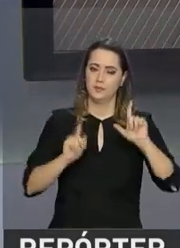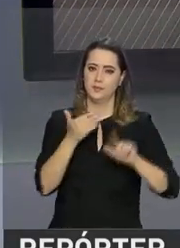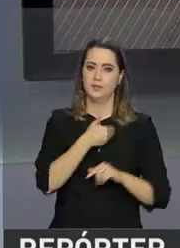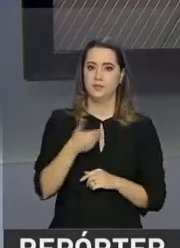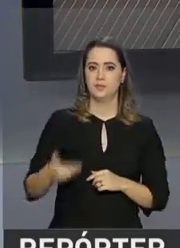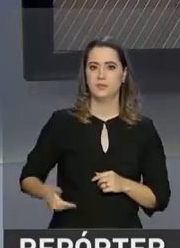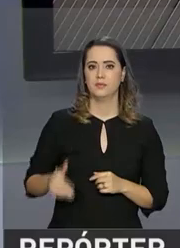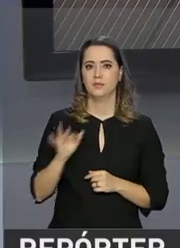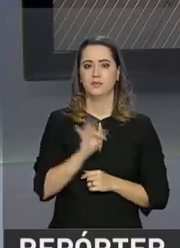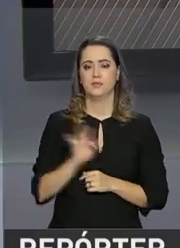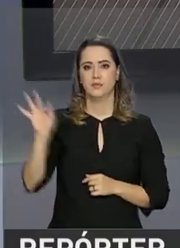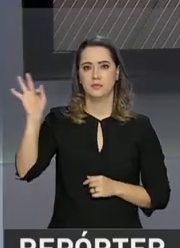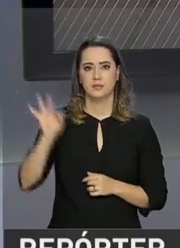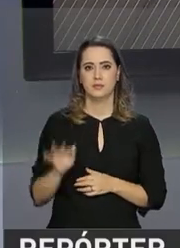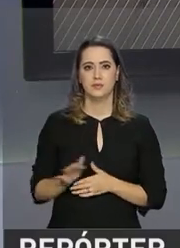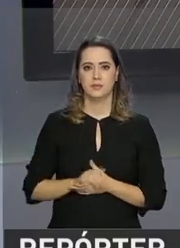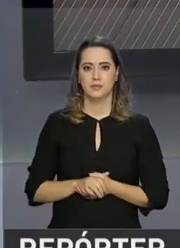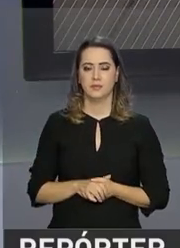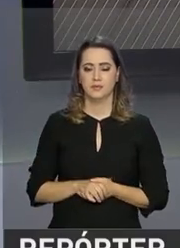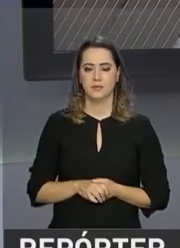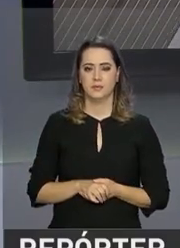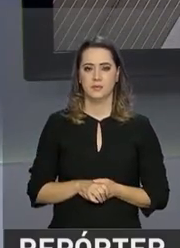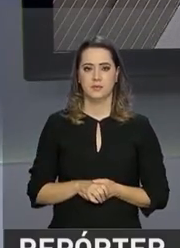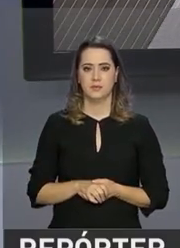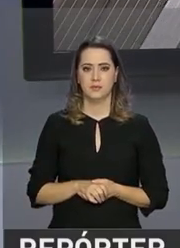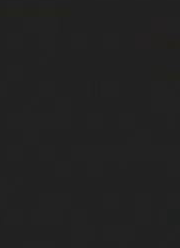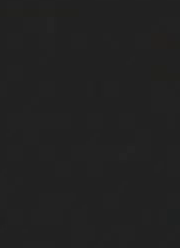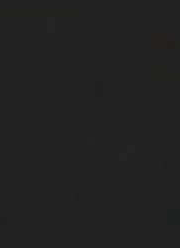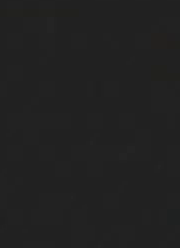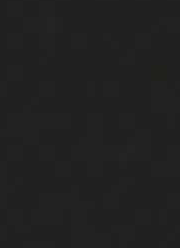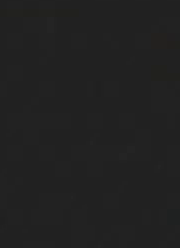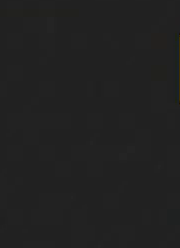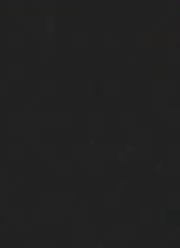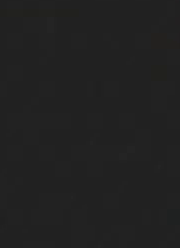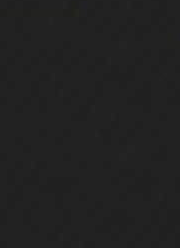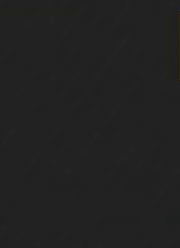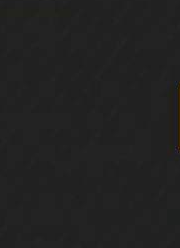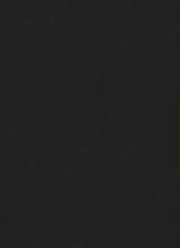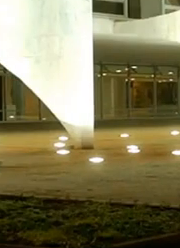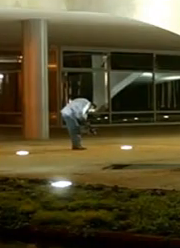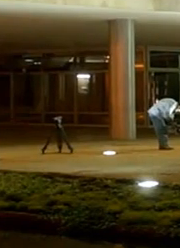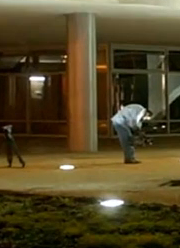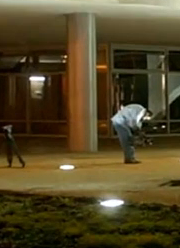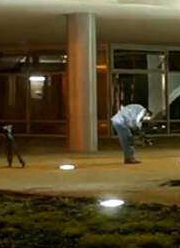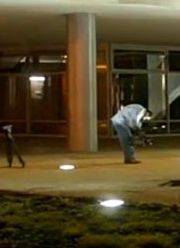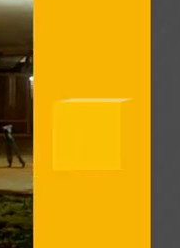com a gente aqui na NBR, a TV do Governo Federal. We'll be right back.